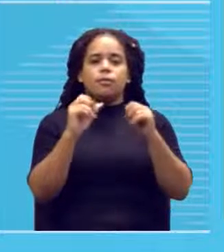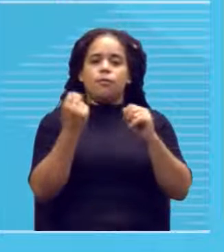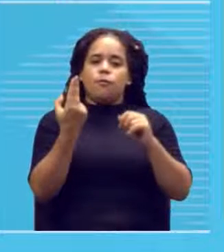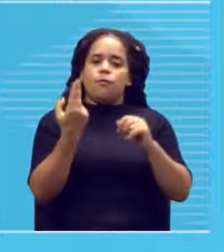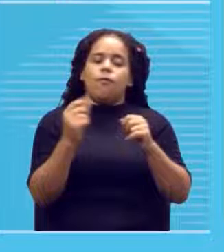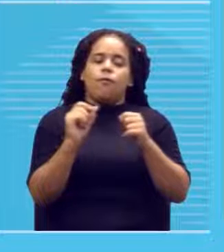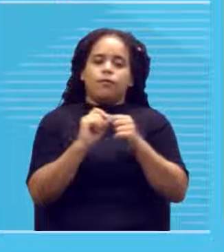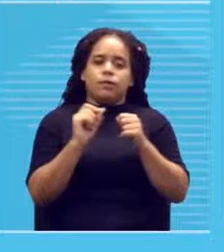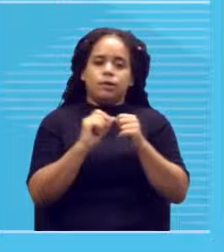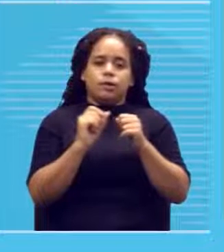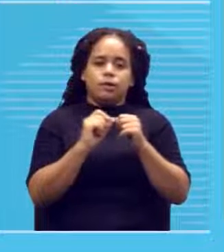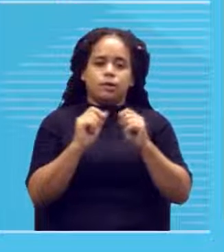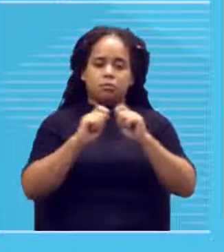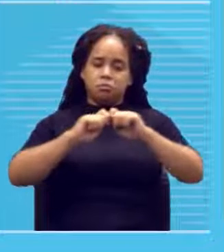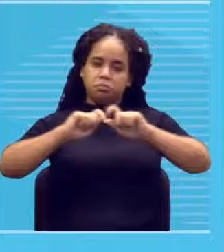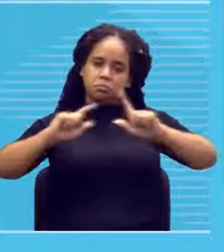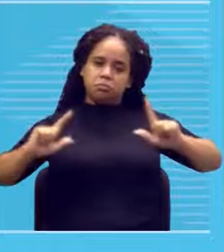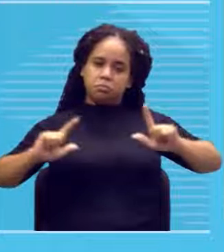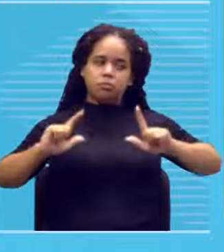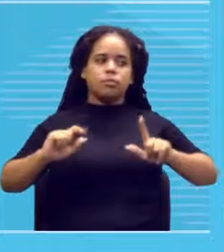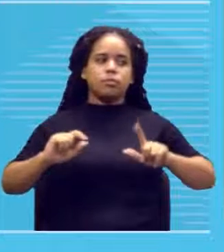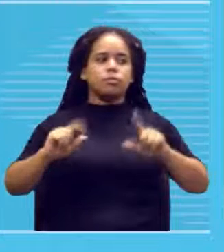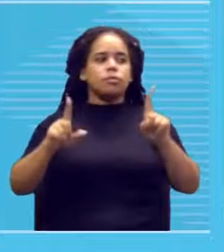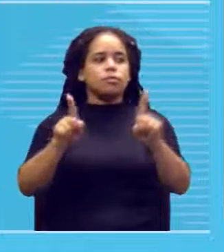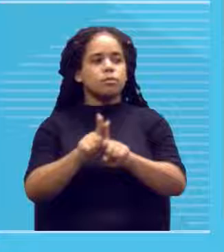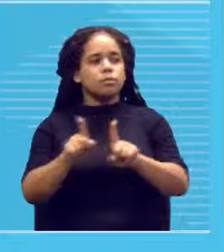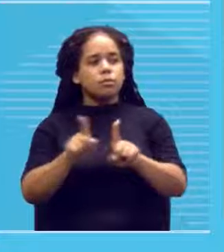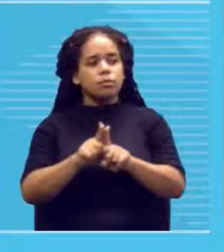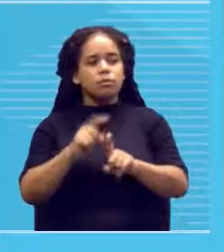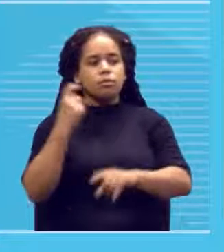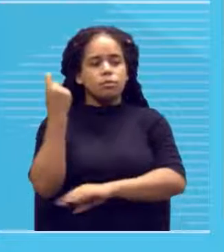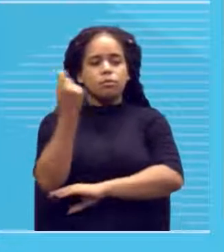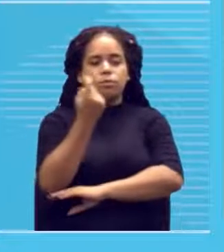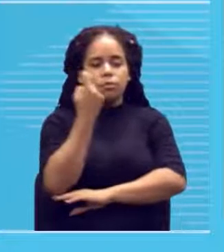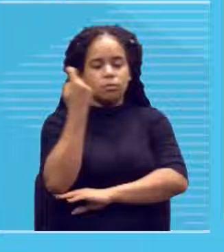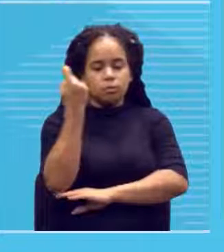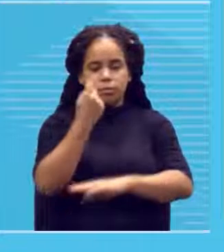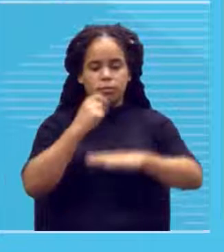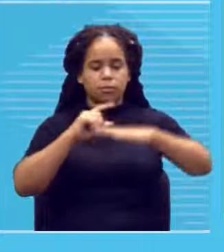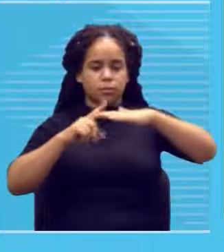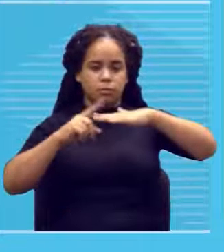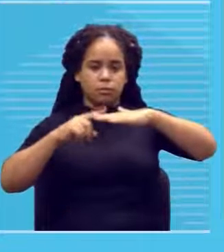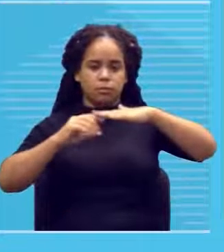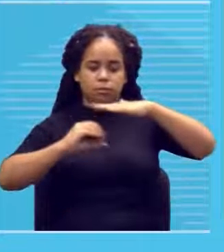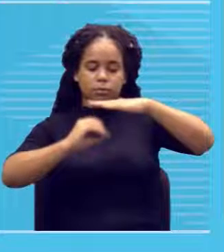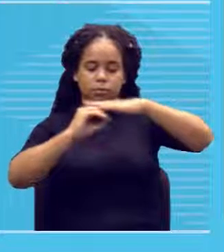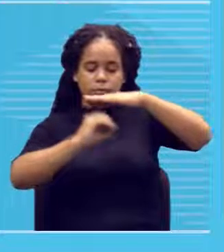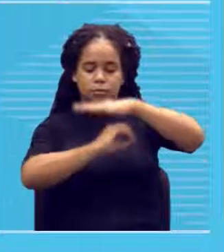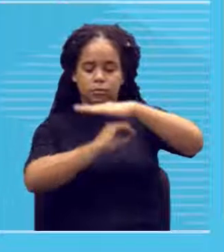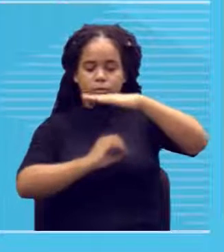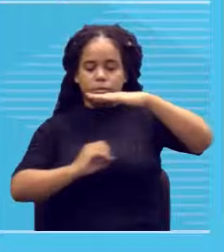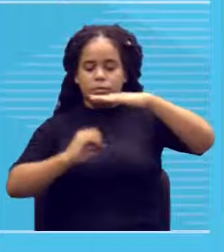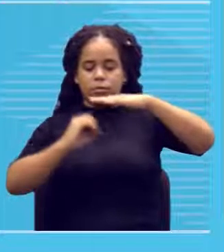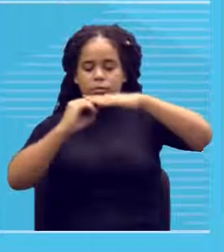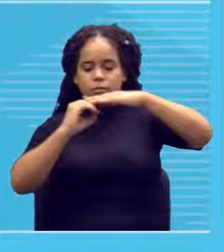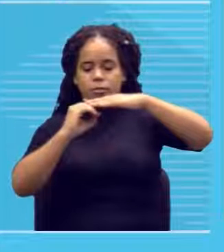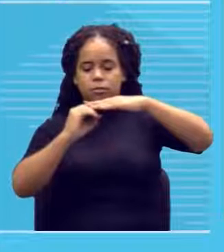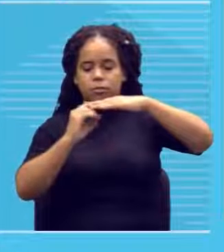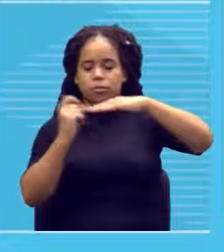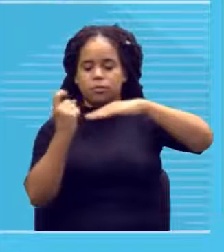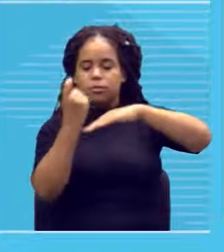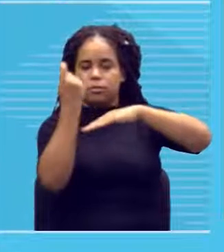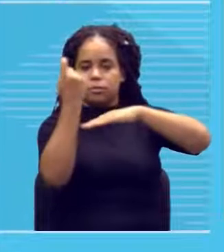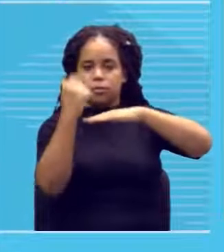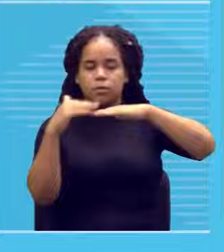e a letra B né a altura de entre o solo e o encosto do piloto a gente tem uma